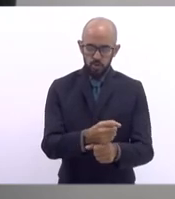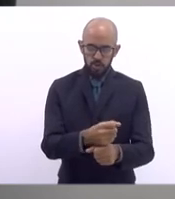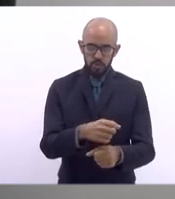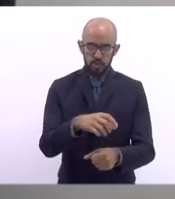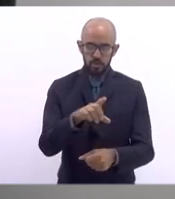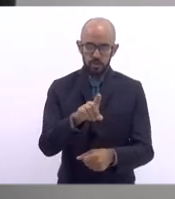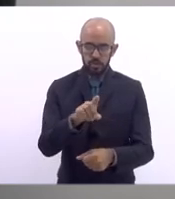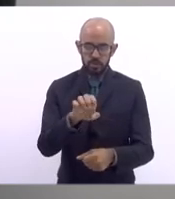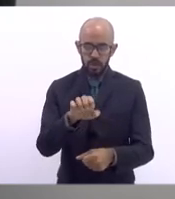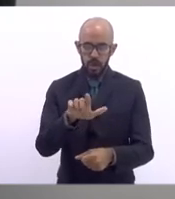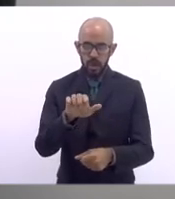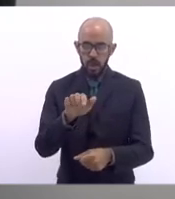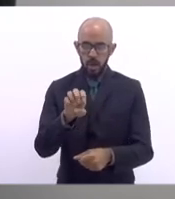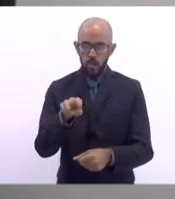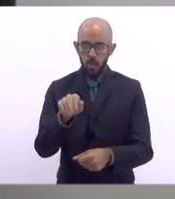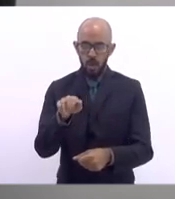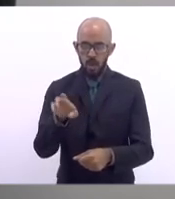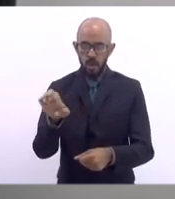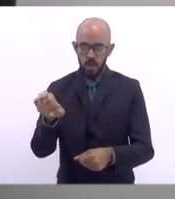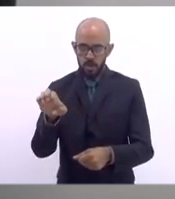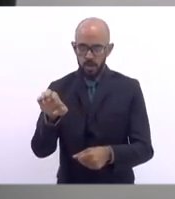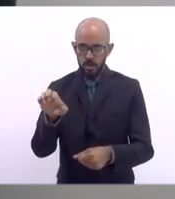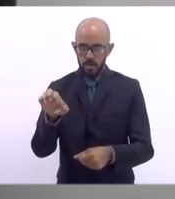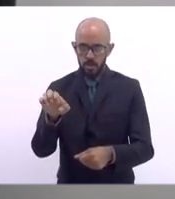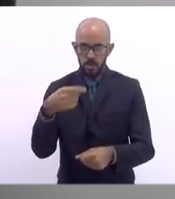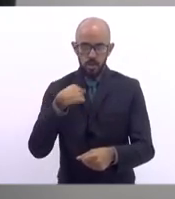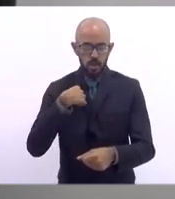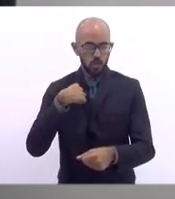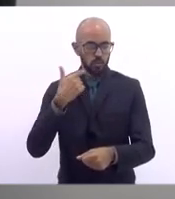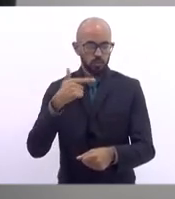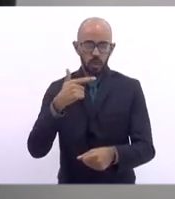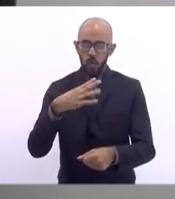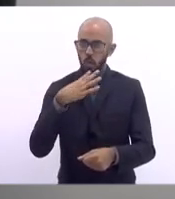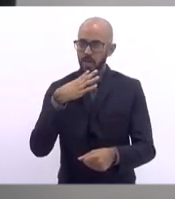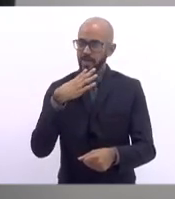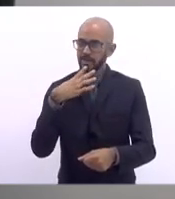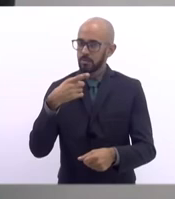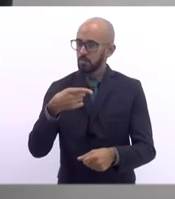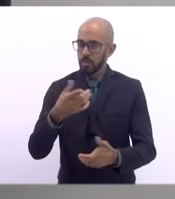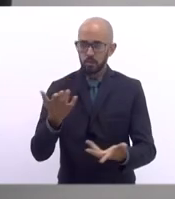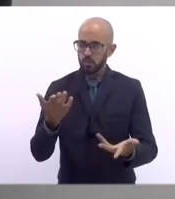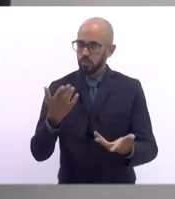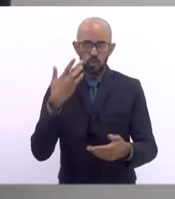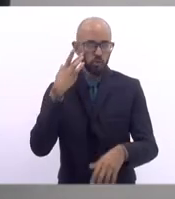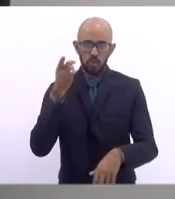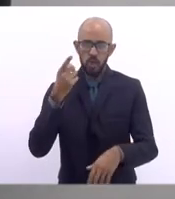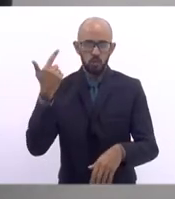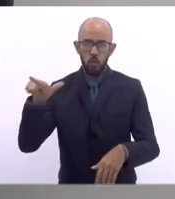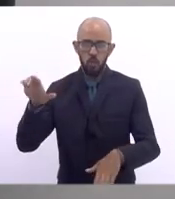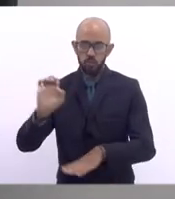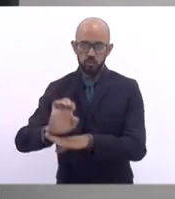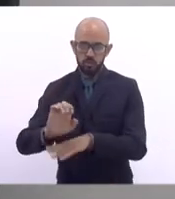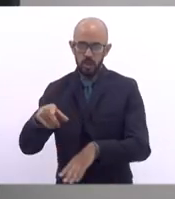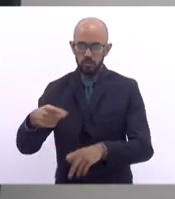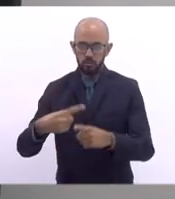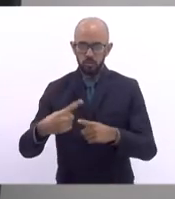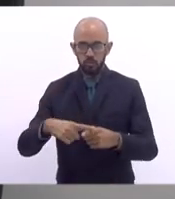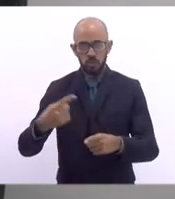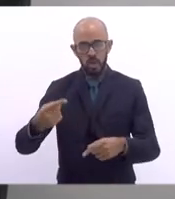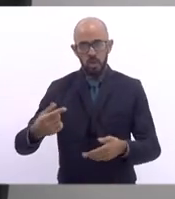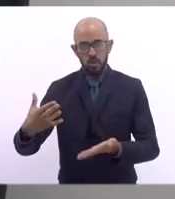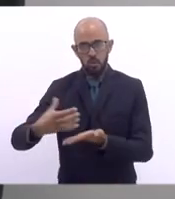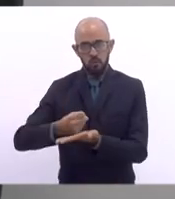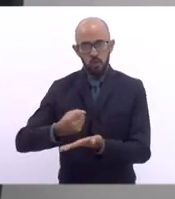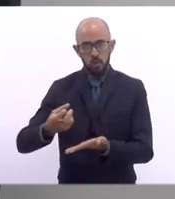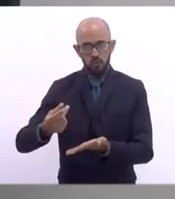porque eu não tenho conhecimento de operação similar em outra Unidade da Federação até porque ninguém tem um volume de O Hobbit participação especial